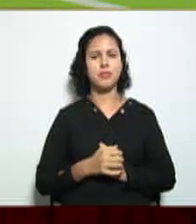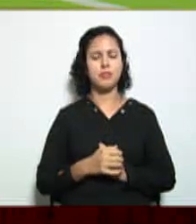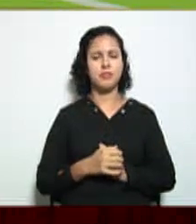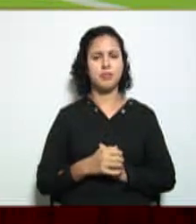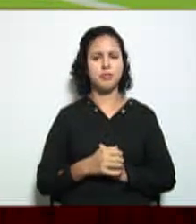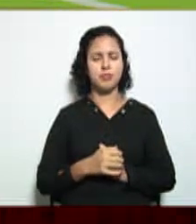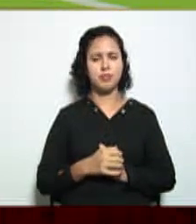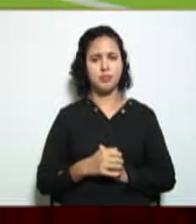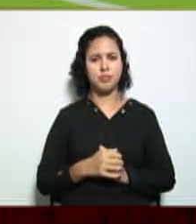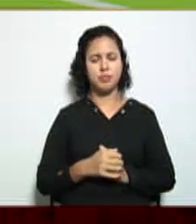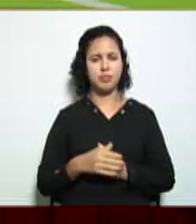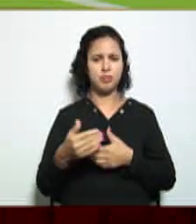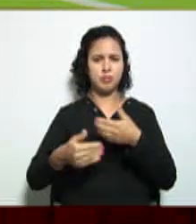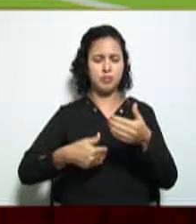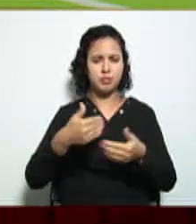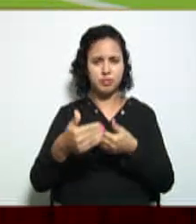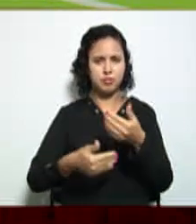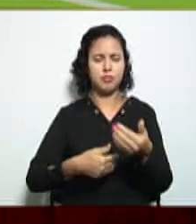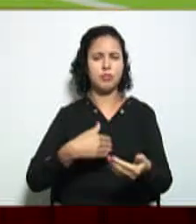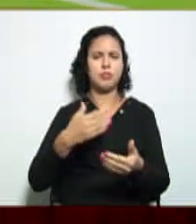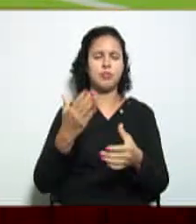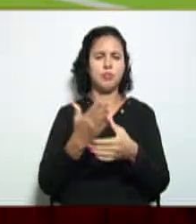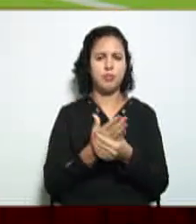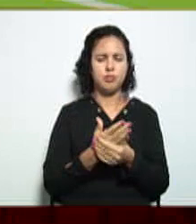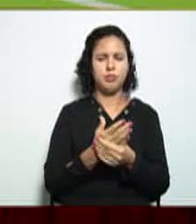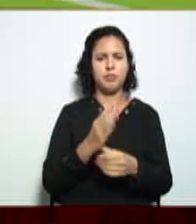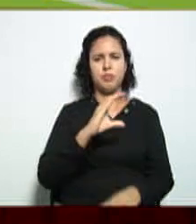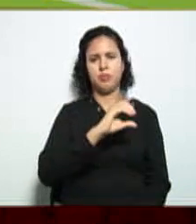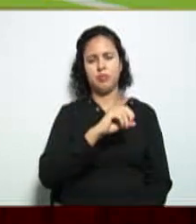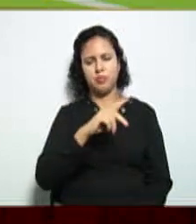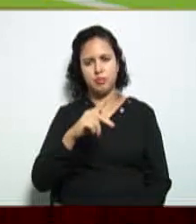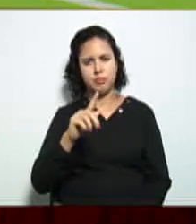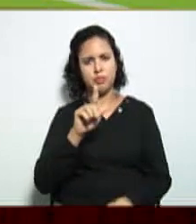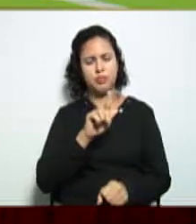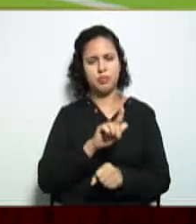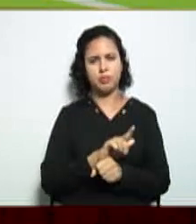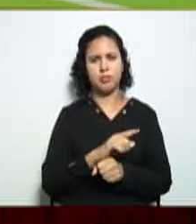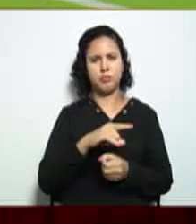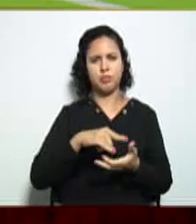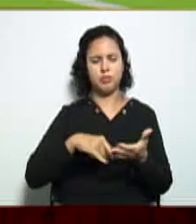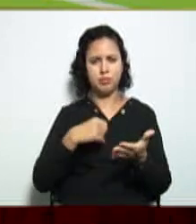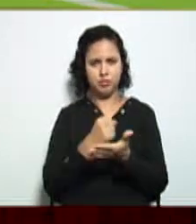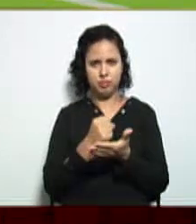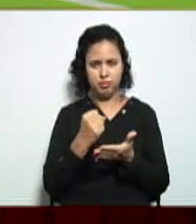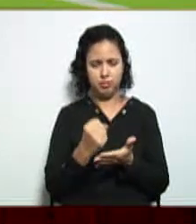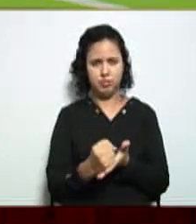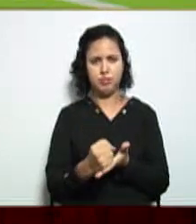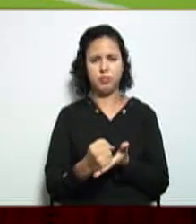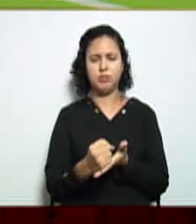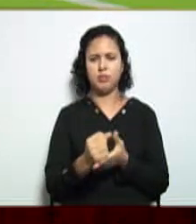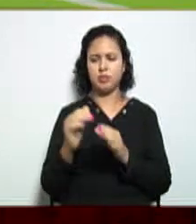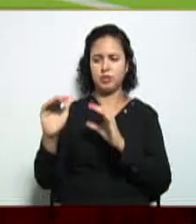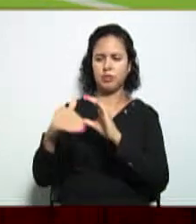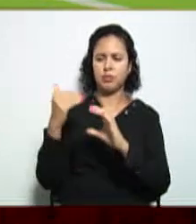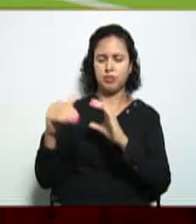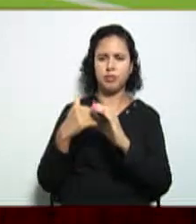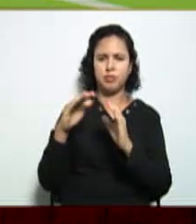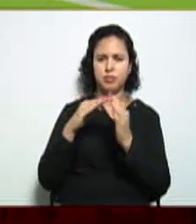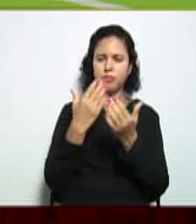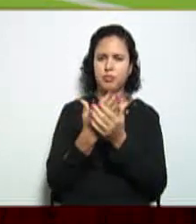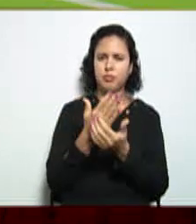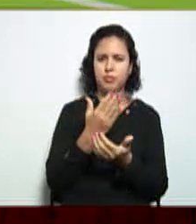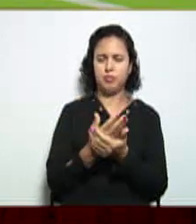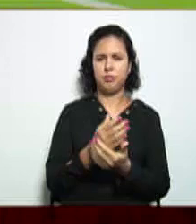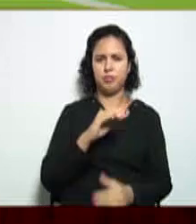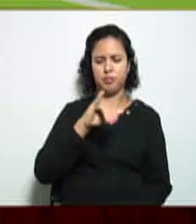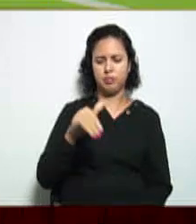Planejar e executar processos cooperativos, atuar na gestão de contratos, tudo isso o pessoal lá da Escola Jorge